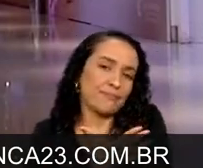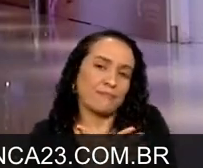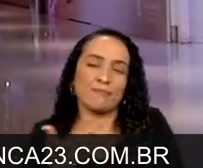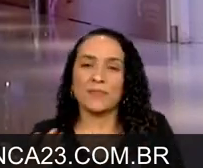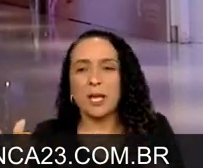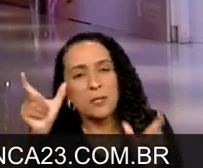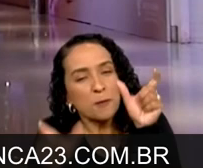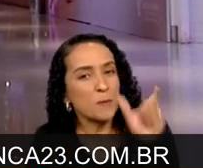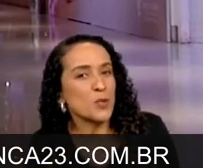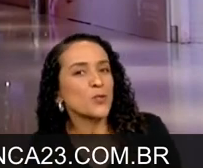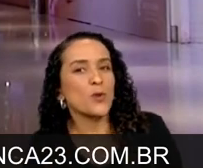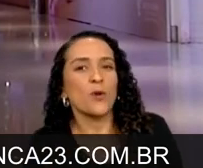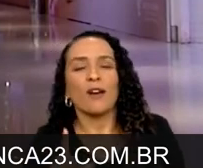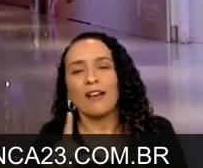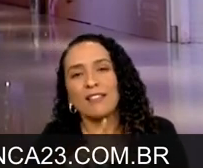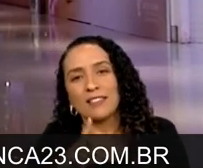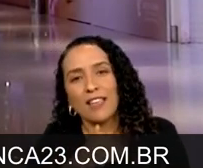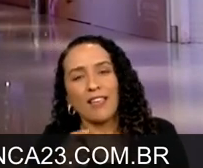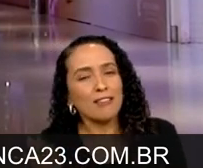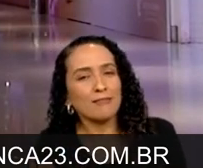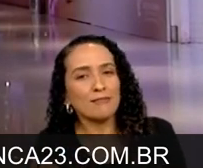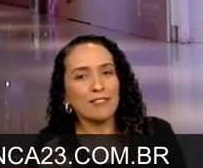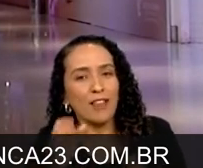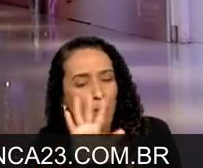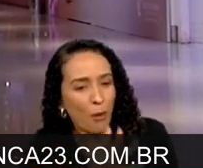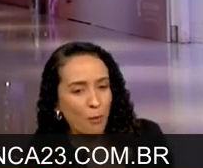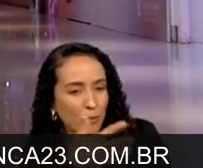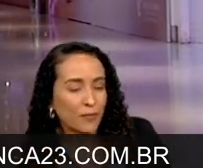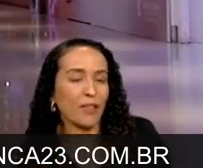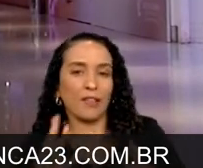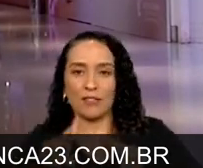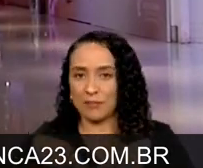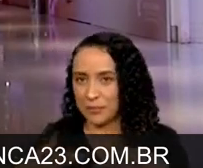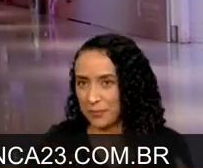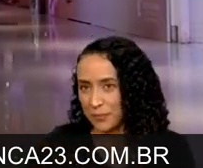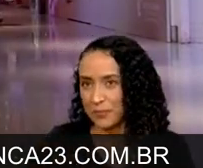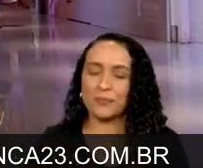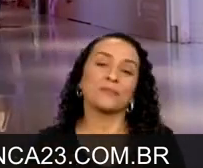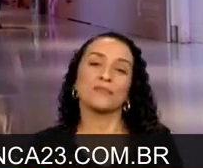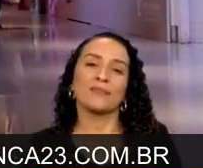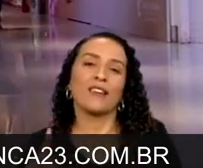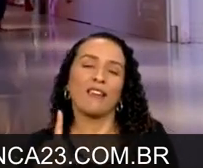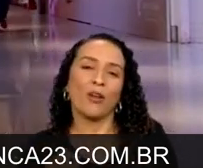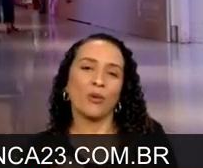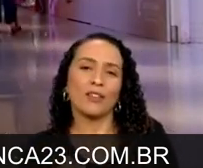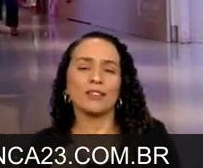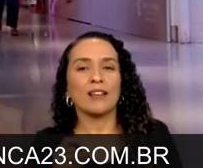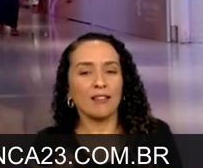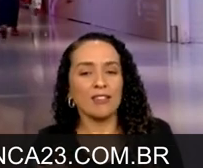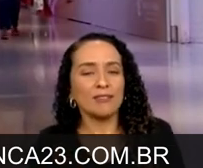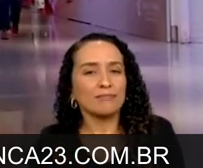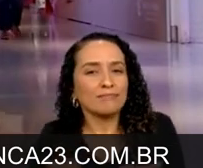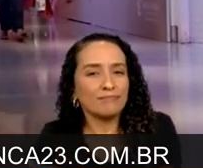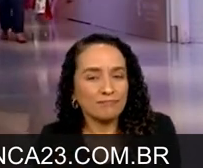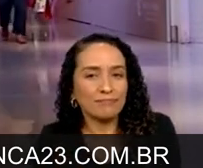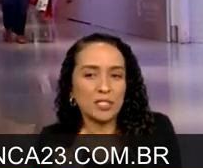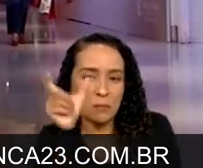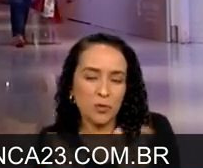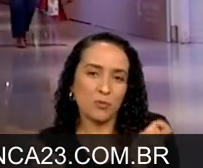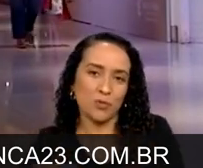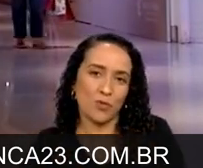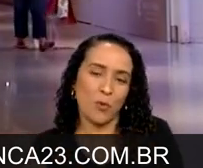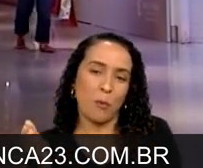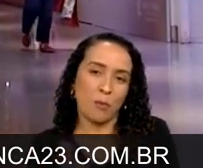onde as pessoas têm essa coisa da homenagem, do presentear, a gente é destino, né, para que as pessoas possam comprar